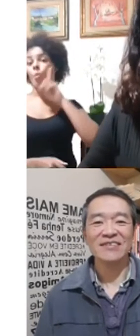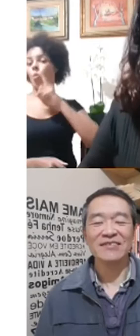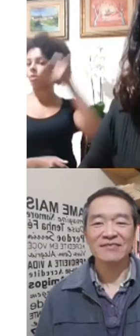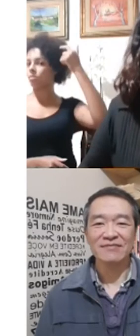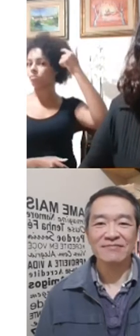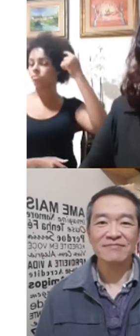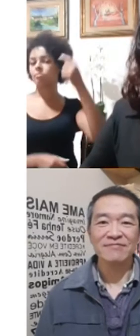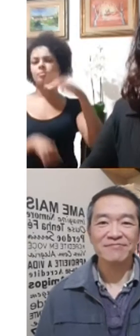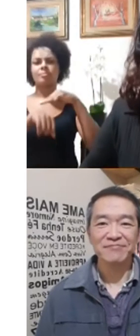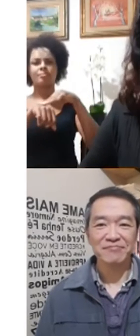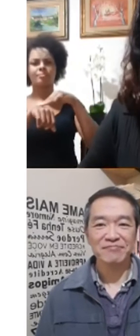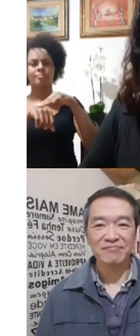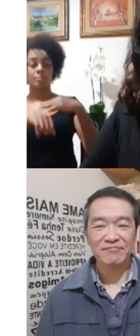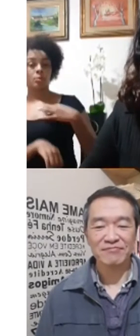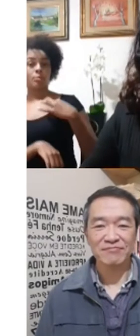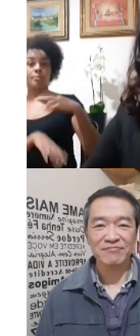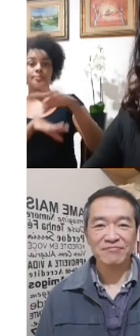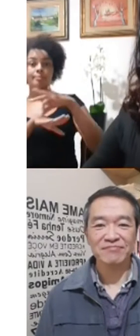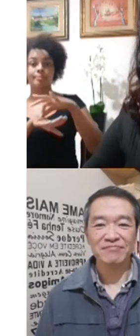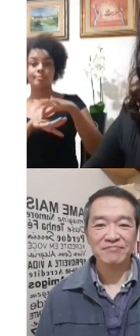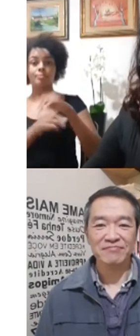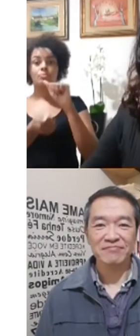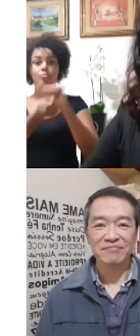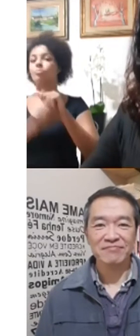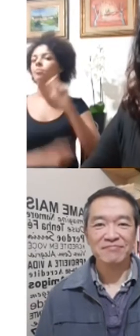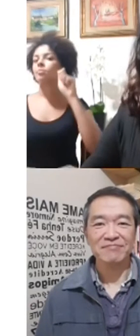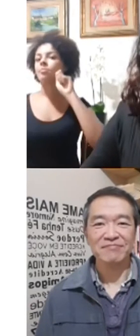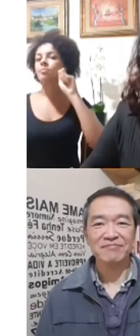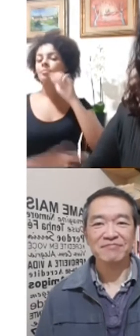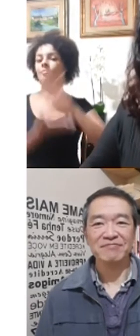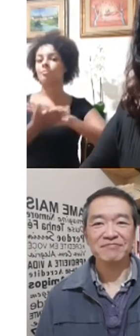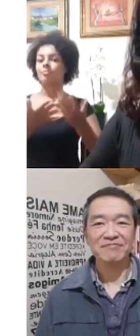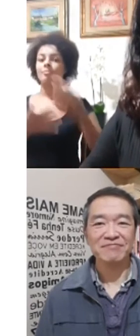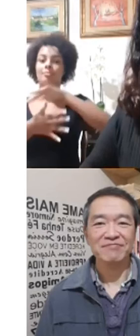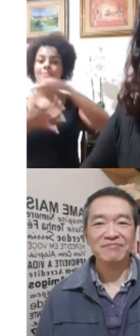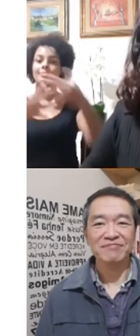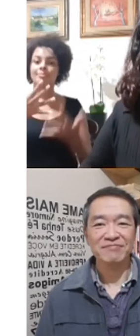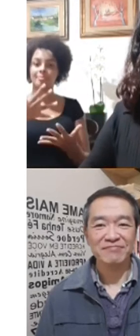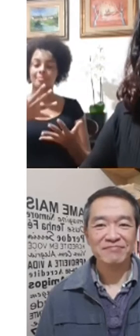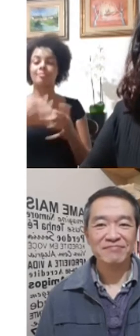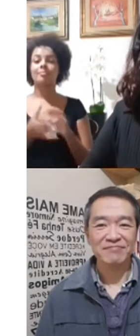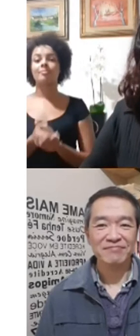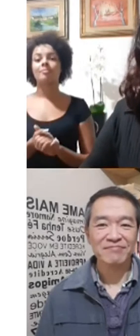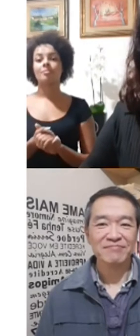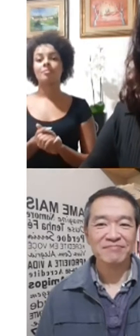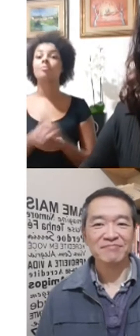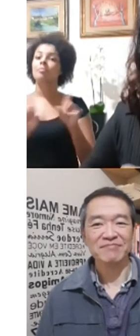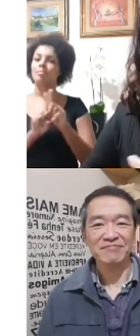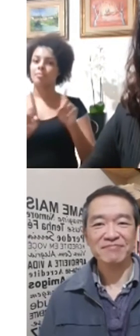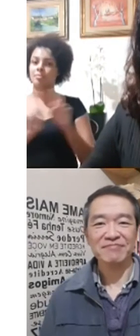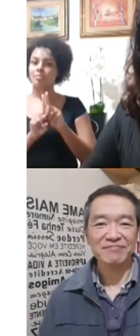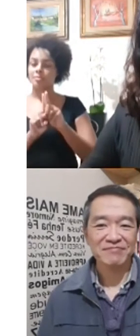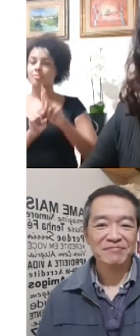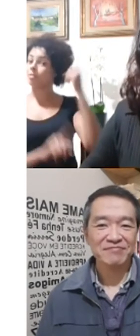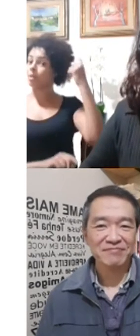olhos castanhos, estou vestindo uma blusa preta, estou junto com Andressa, intérprete de Libras, ela também morena,